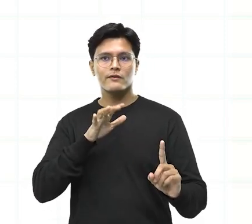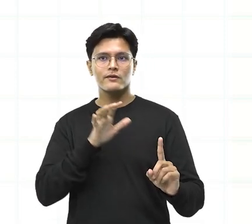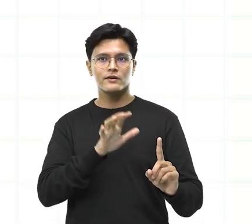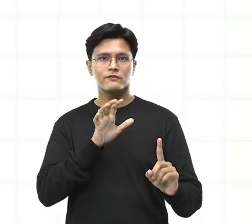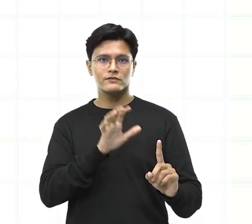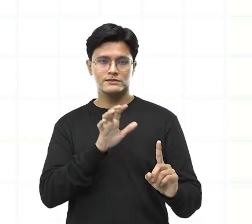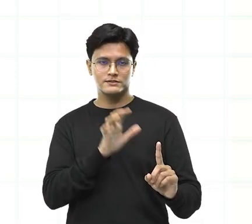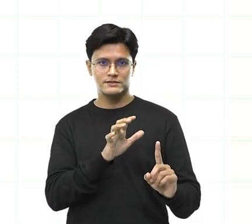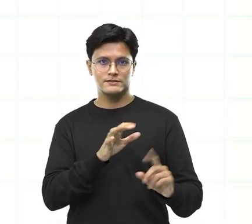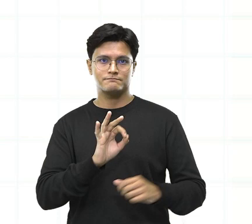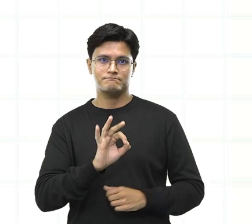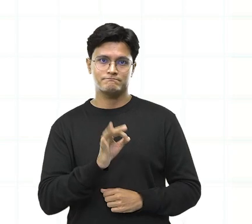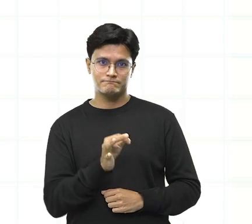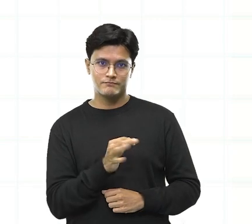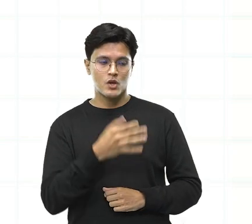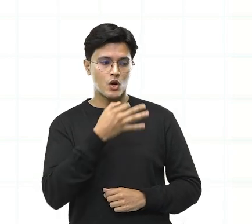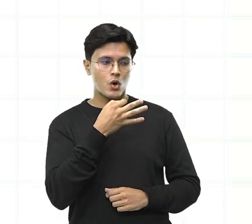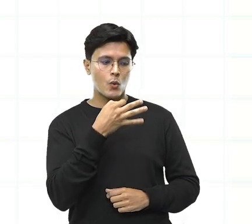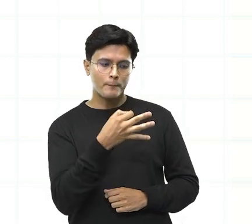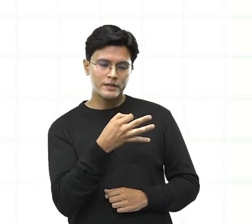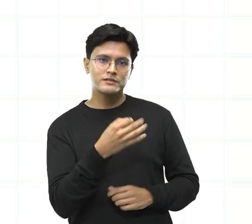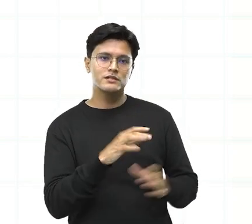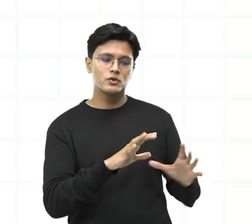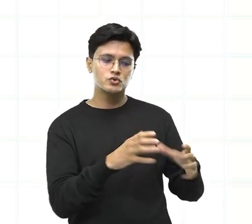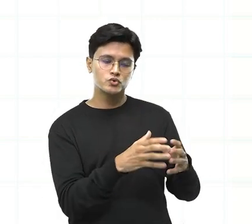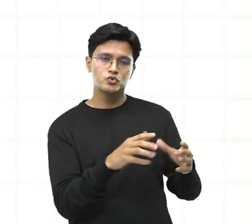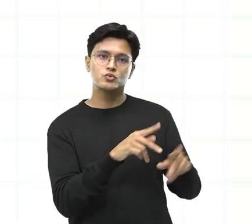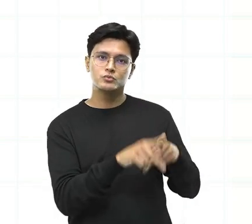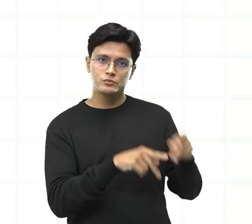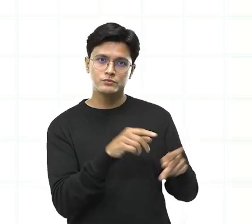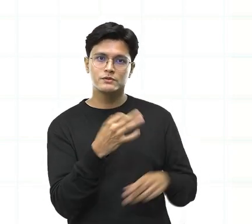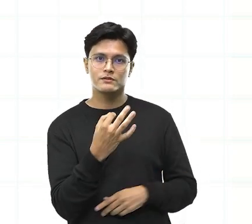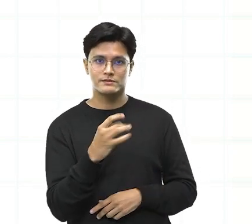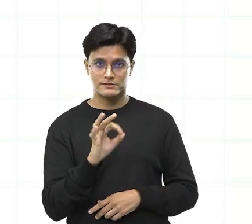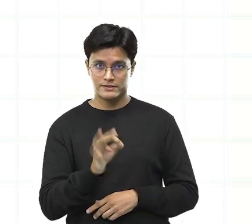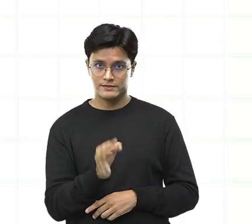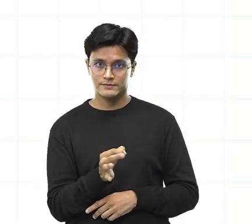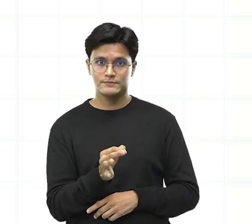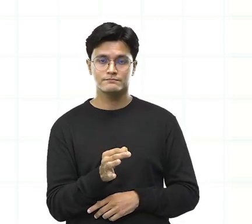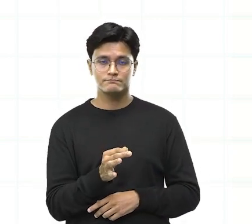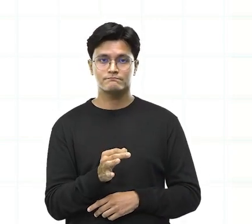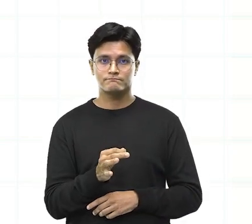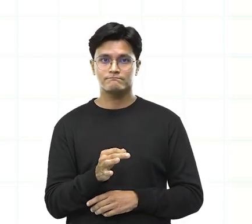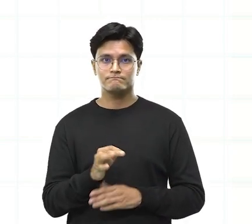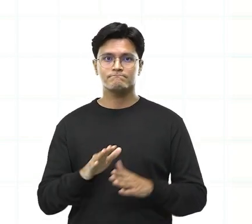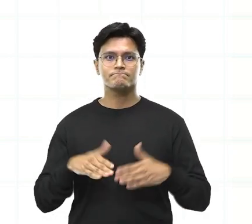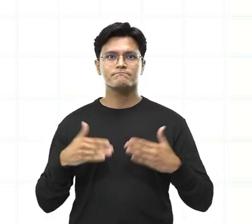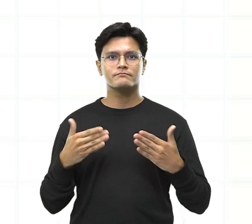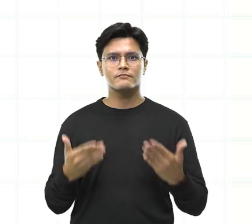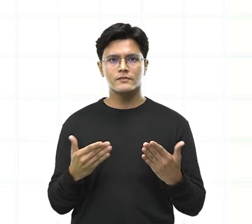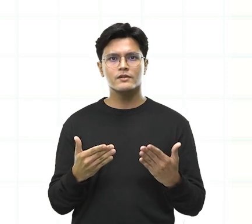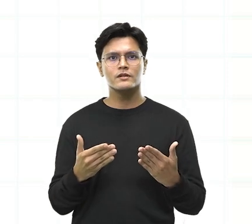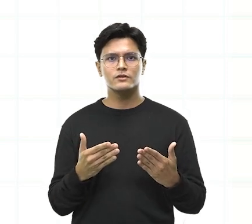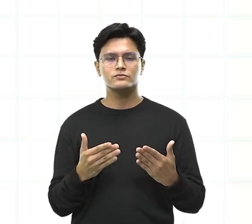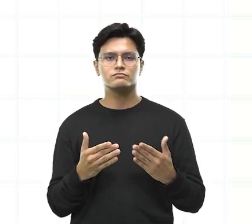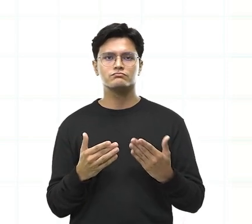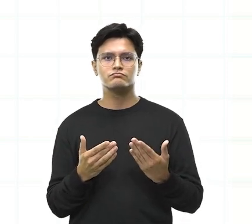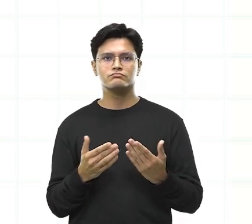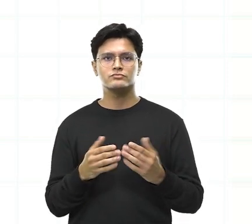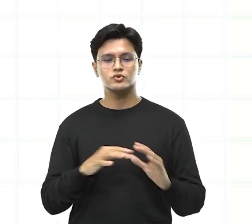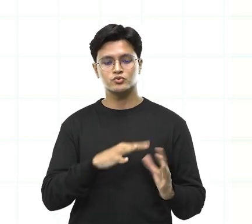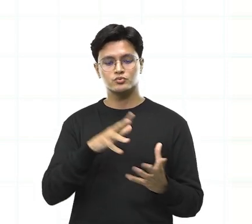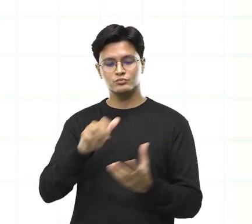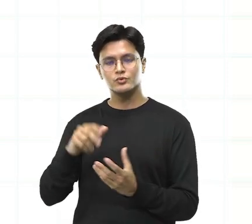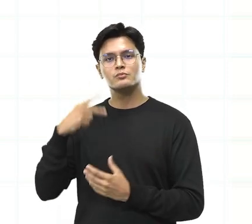influenciar a opinião pública. Tá? E aí ela vai ser inserida onde? No